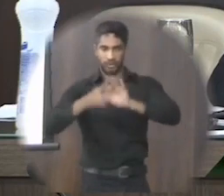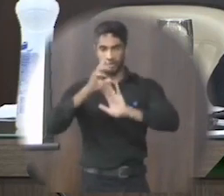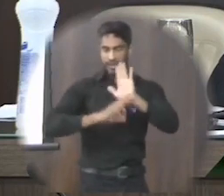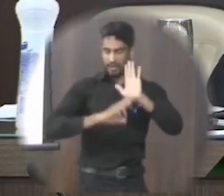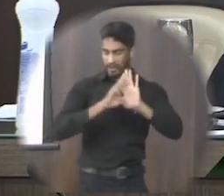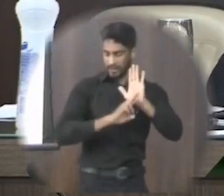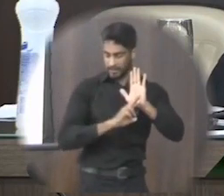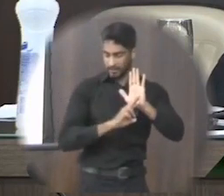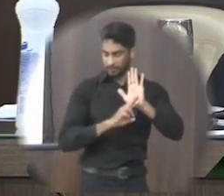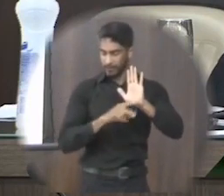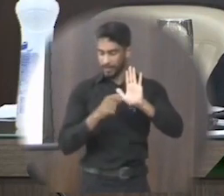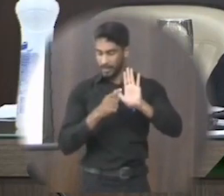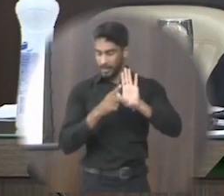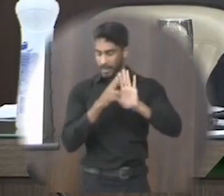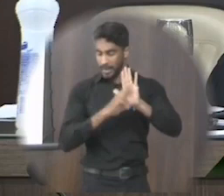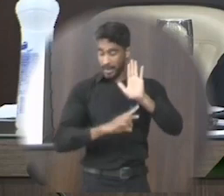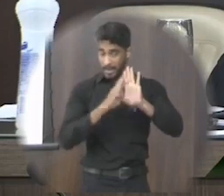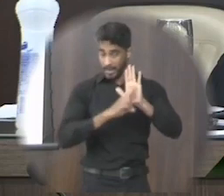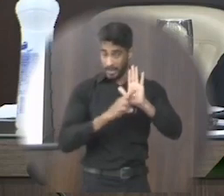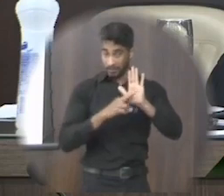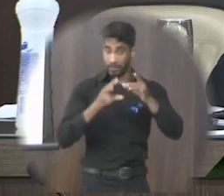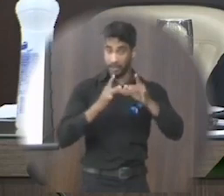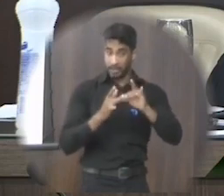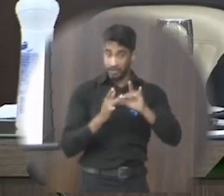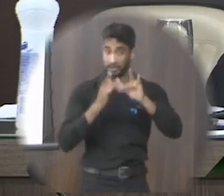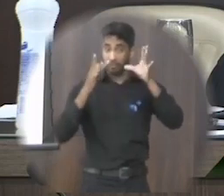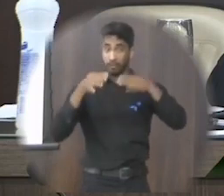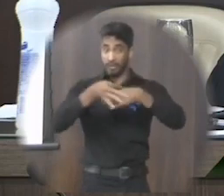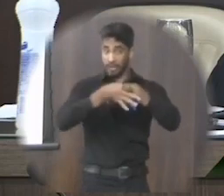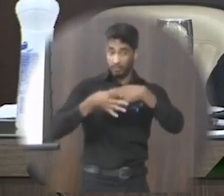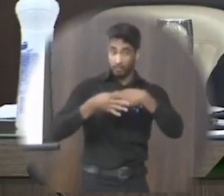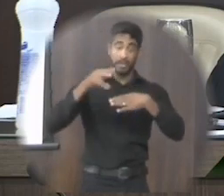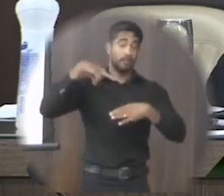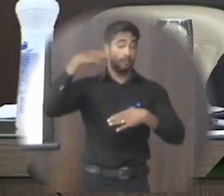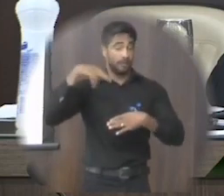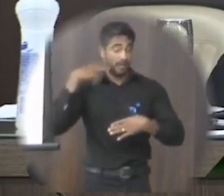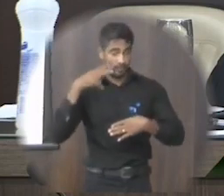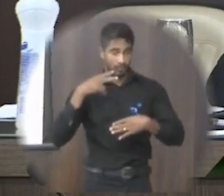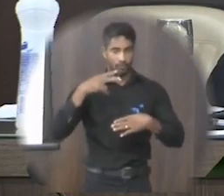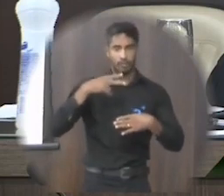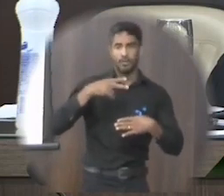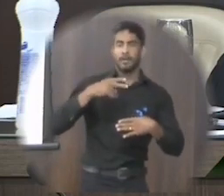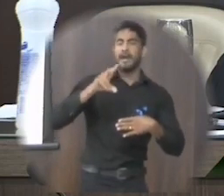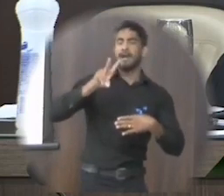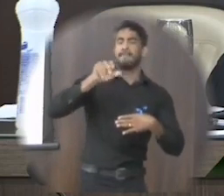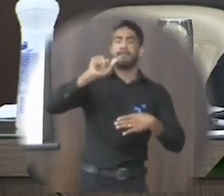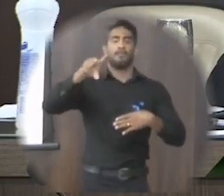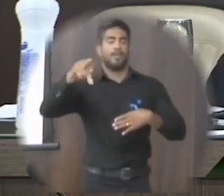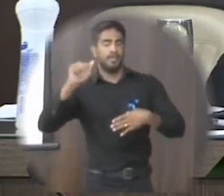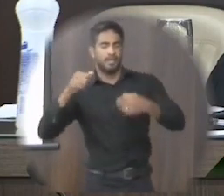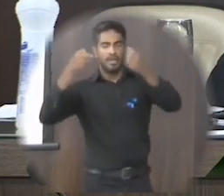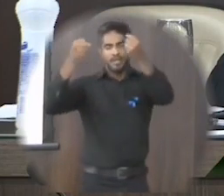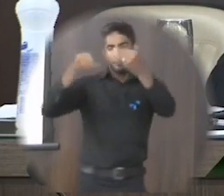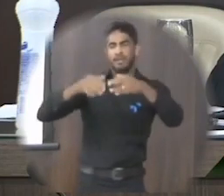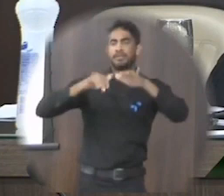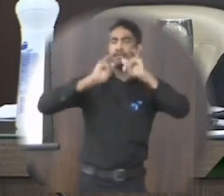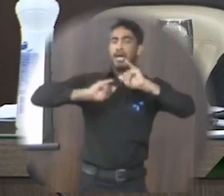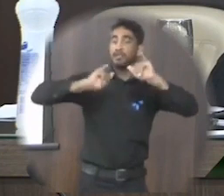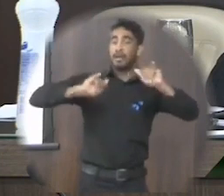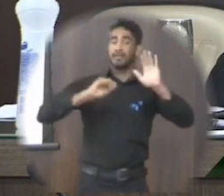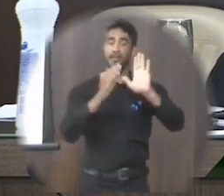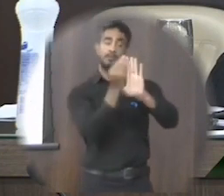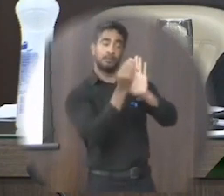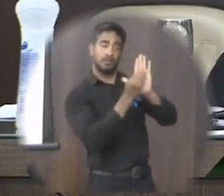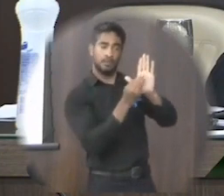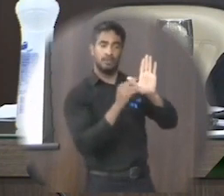Redação. Relatório, de autoria do vereador Valdeir dos Santos Silva, a proposição em tela dispõe sobre a divulgação do cronograma com